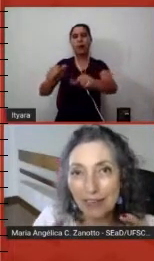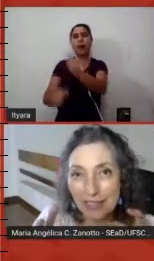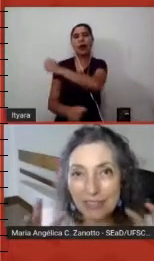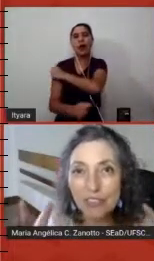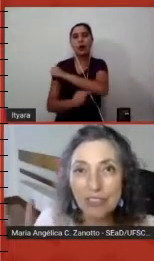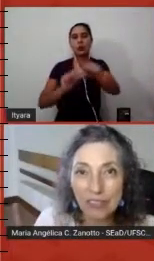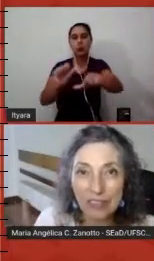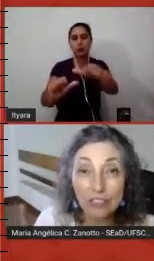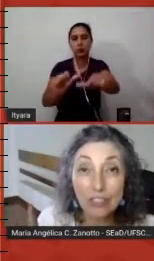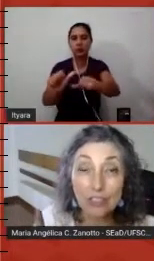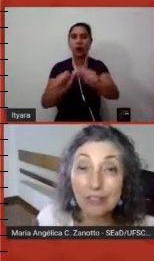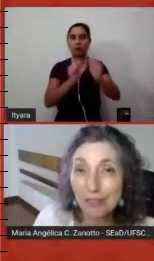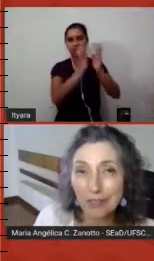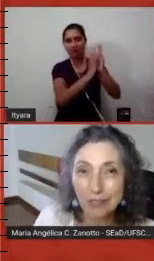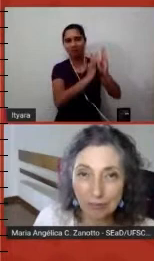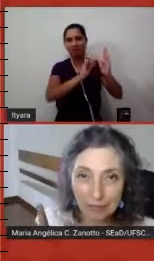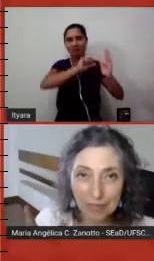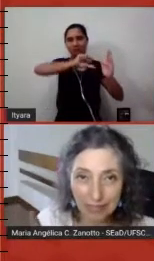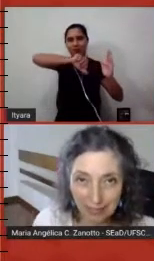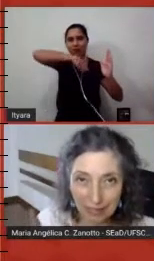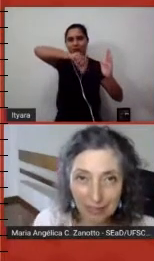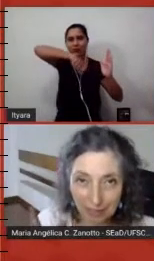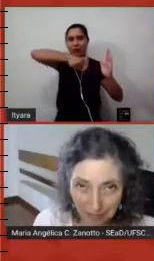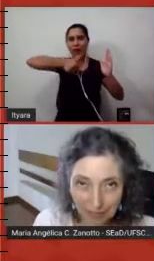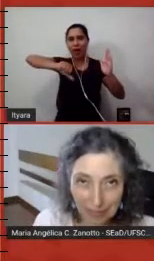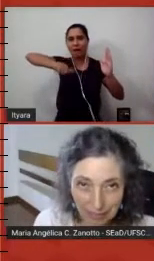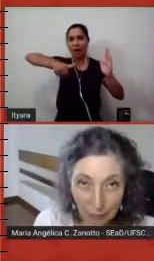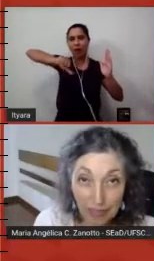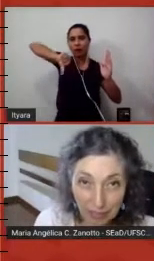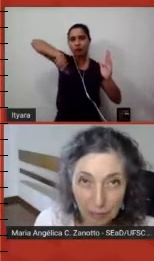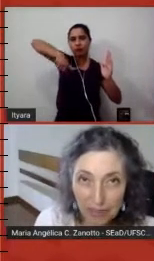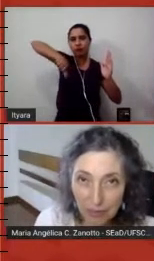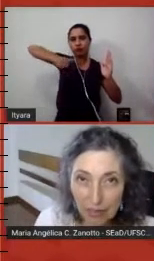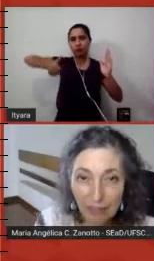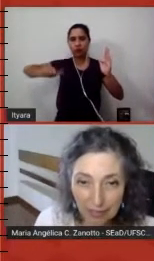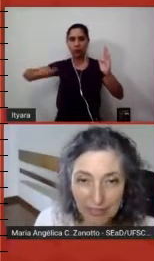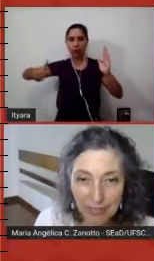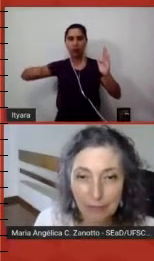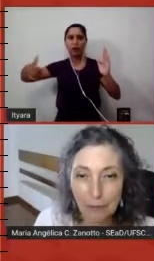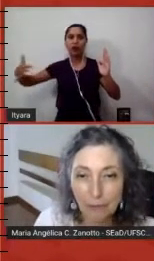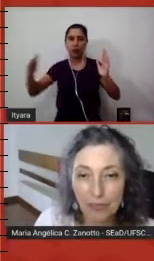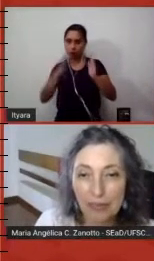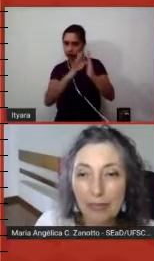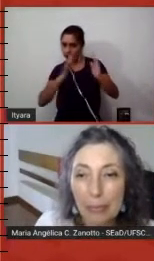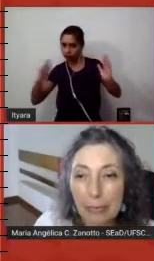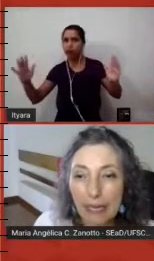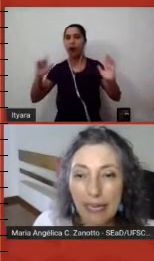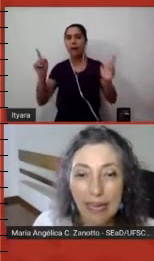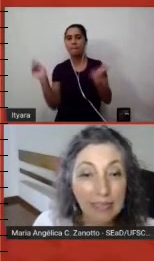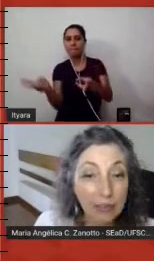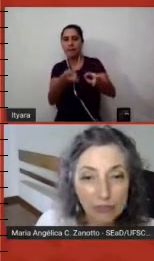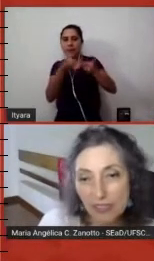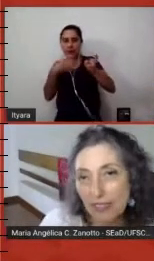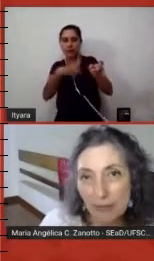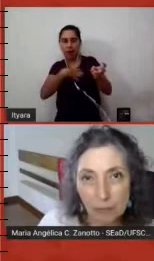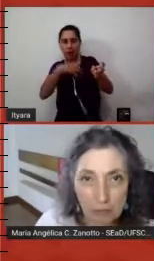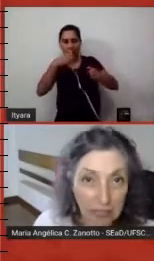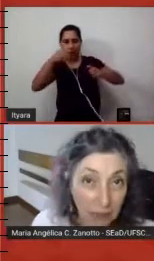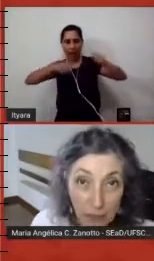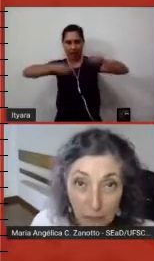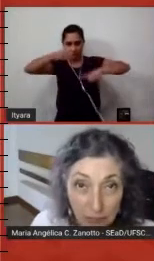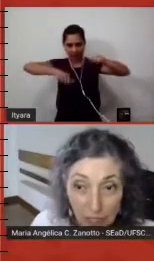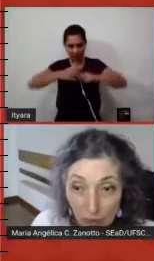assim, uma grande distinção dessa percepção da avaliação, né? Ela não